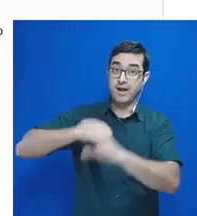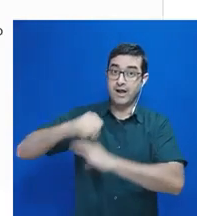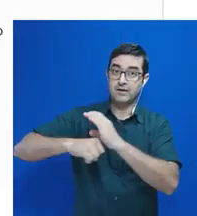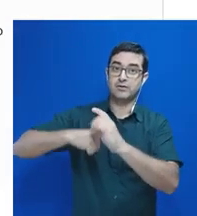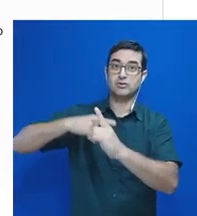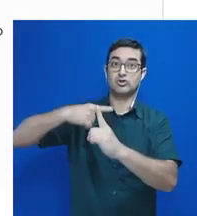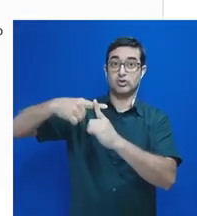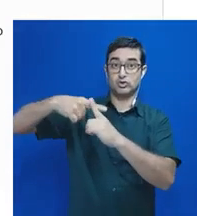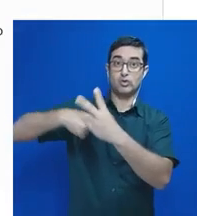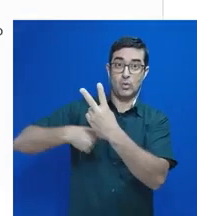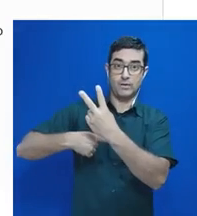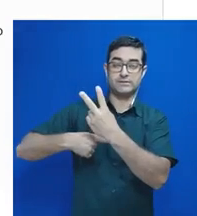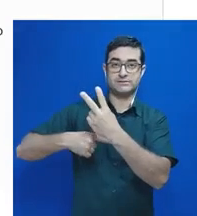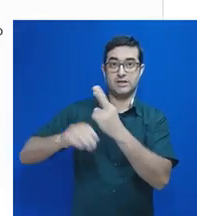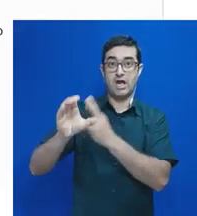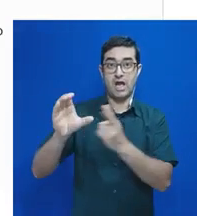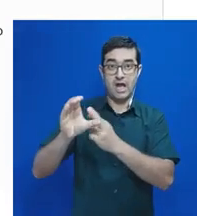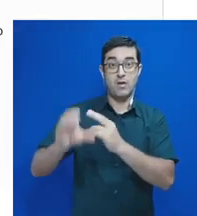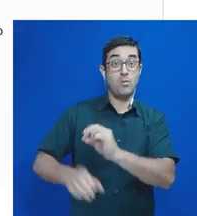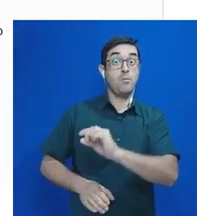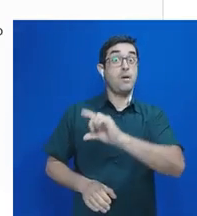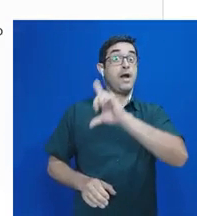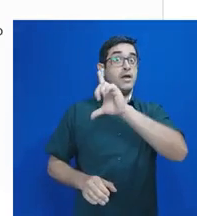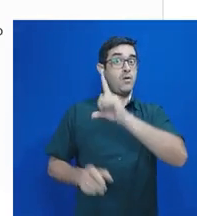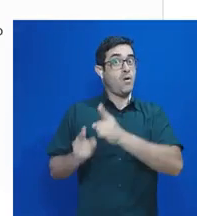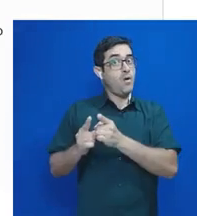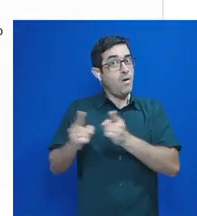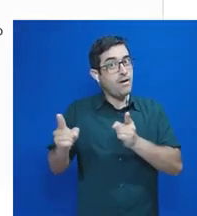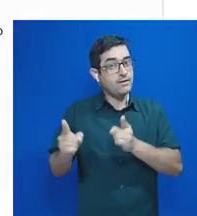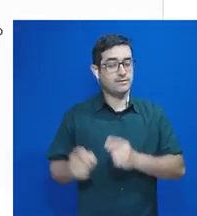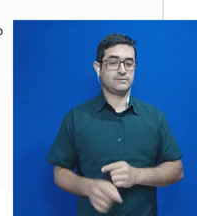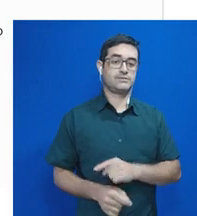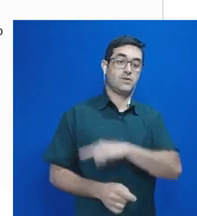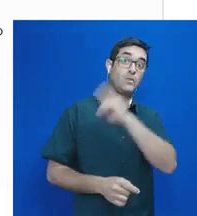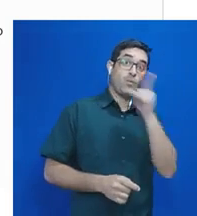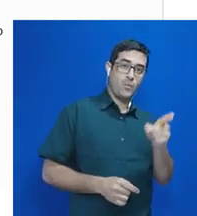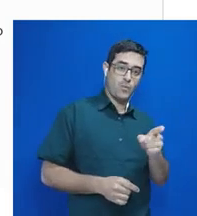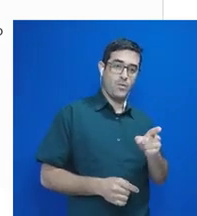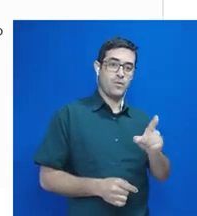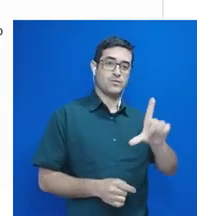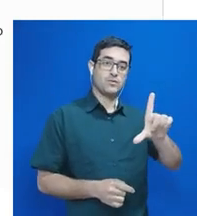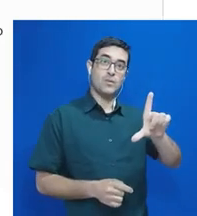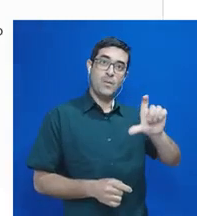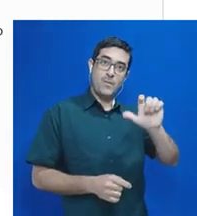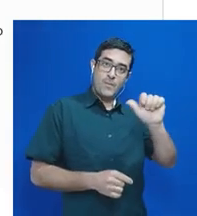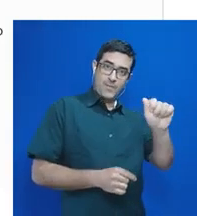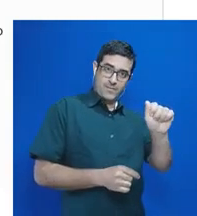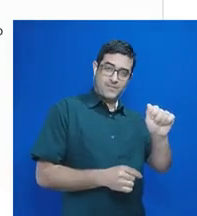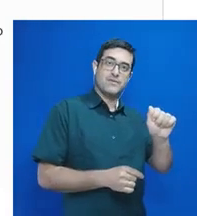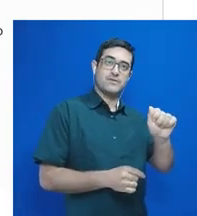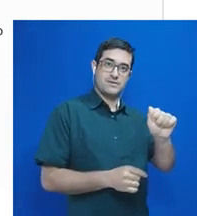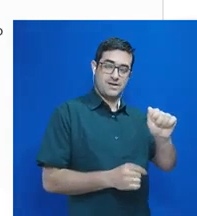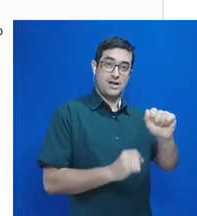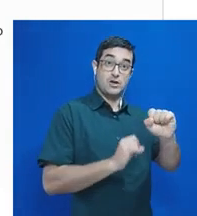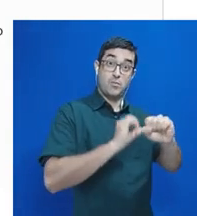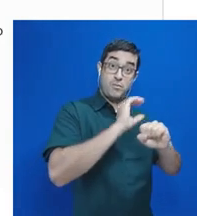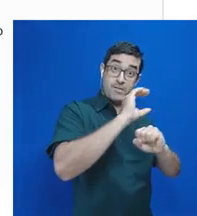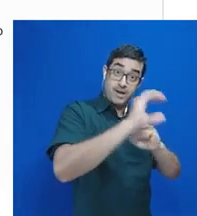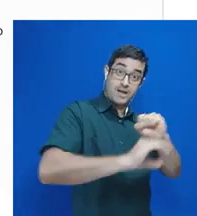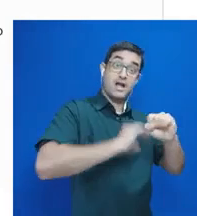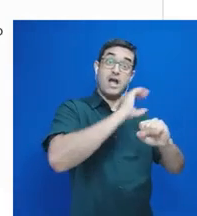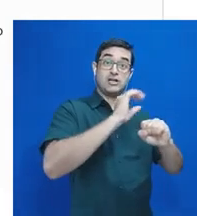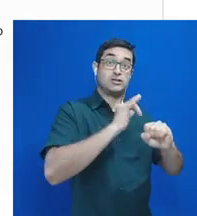maior raio, né? Aqui eu tenho uma maior carga, então contribui para uma menor energia, para